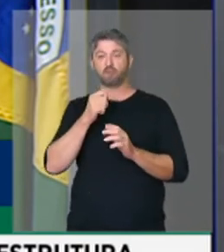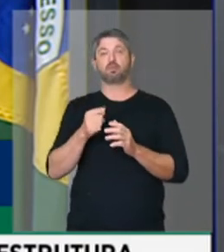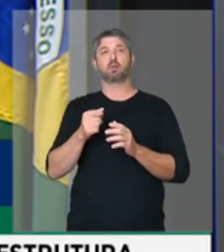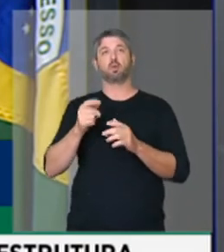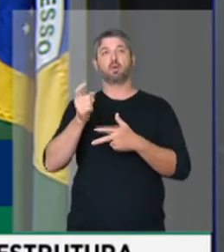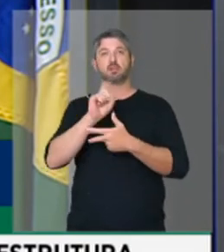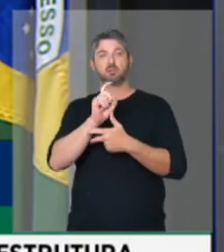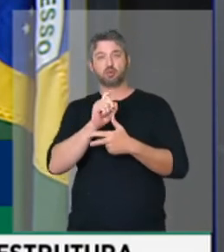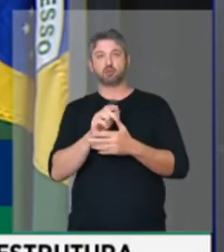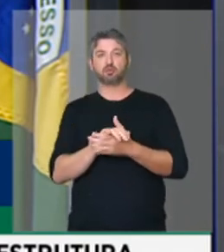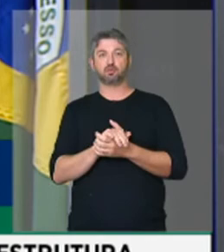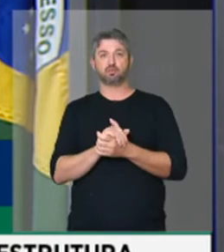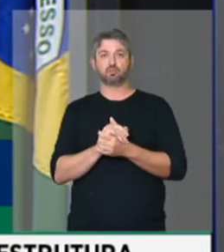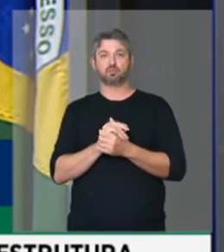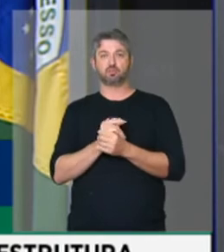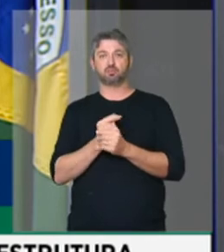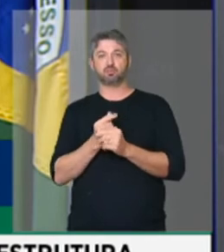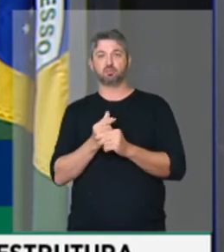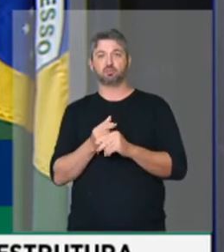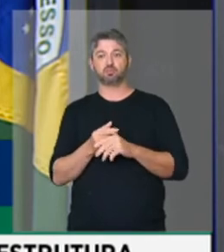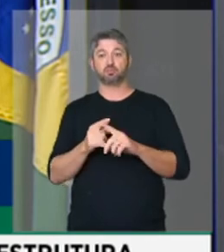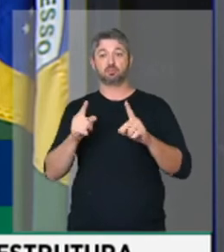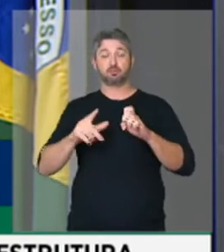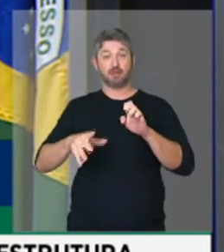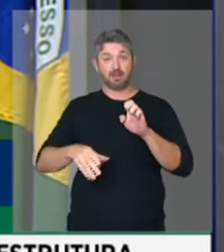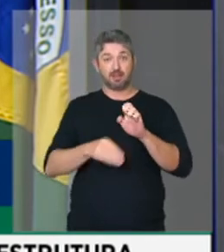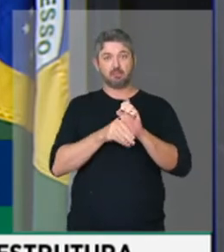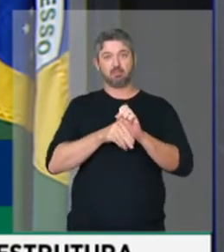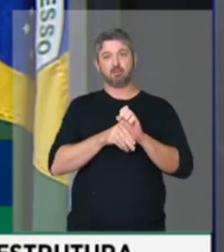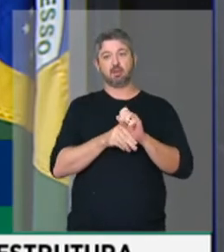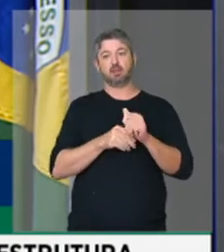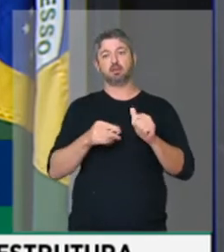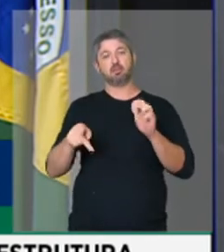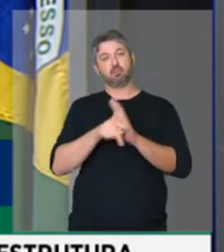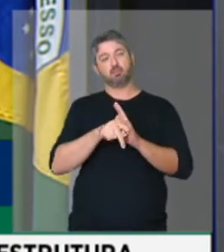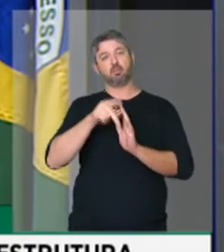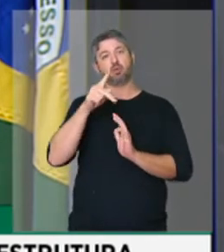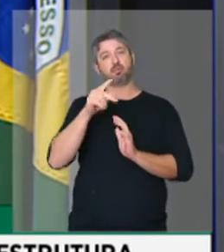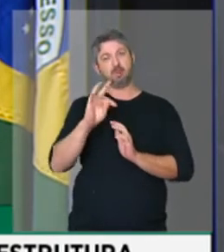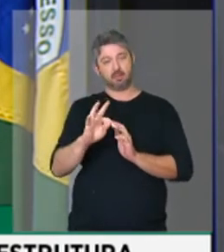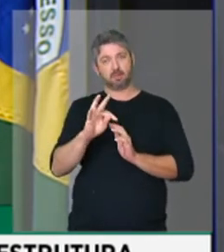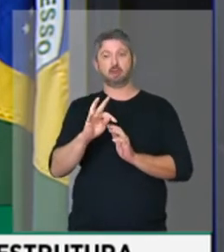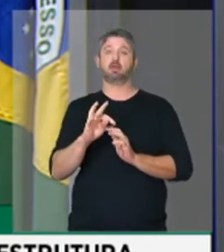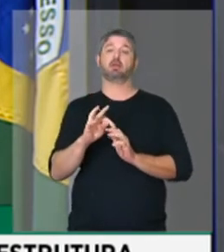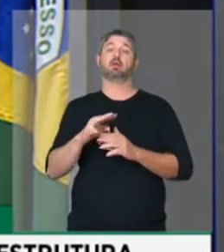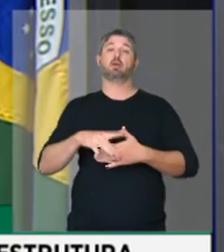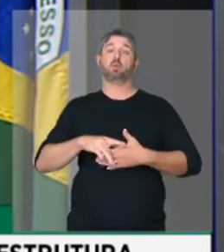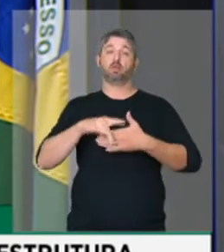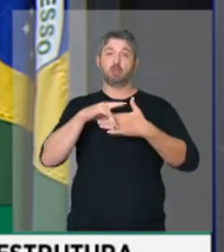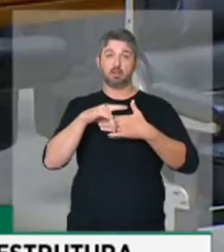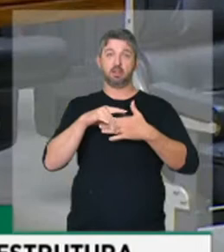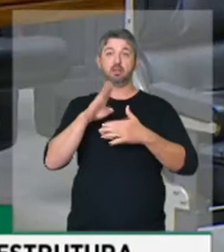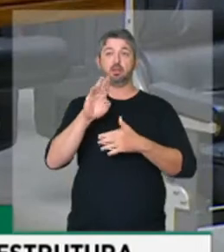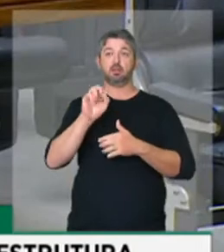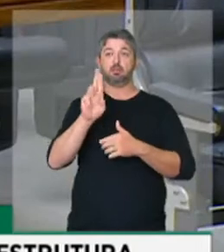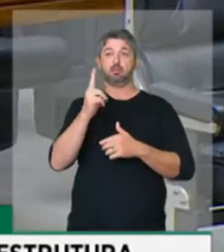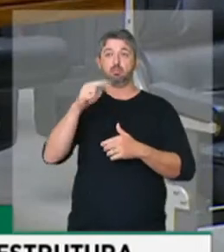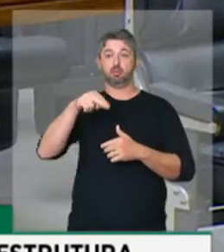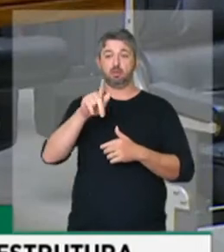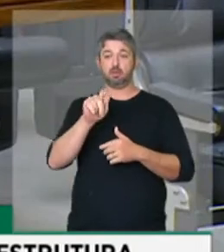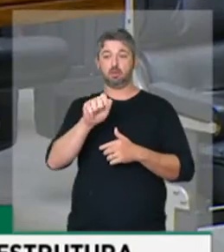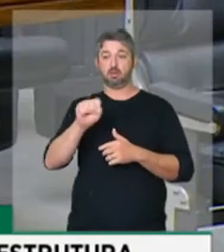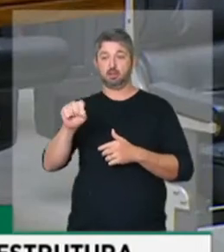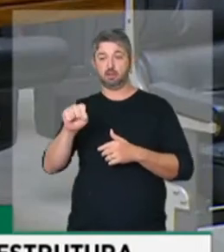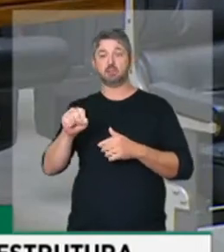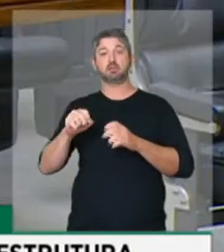Executivo. Aí uma contribuição de emendas apresentadas pelo PT, tanto pelo líder Bongás, que apresentou